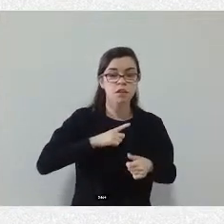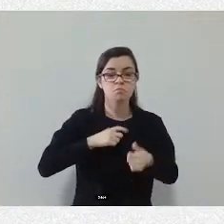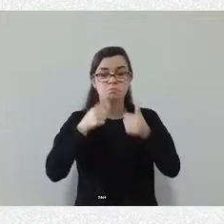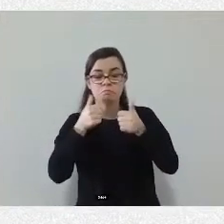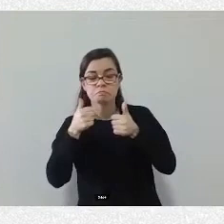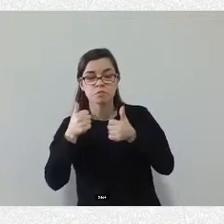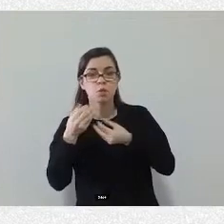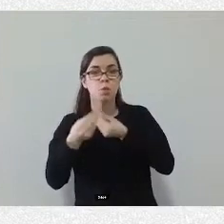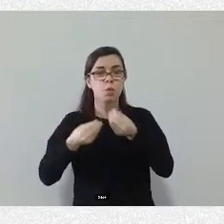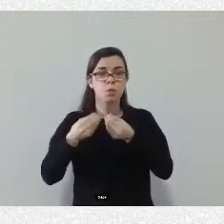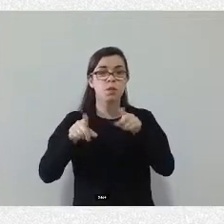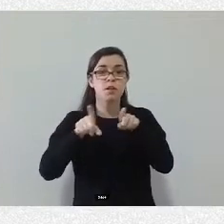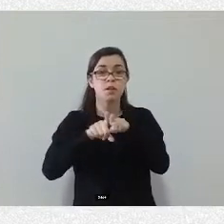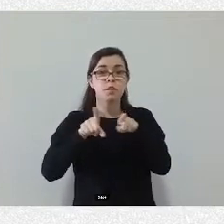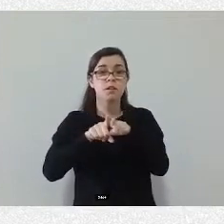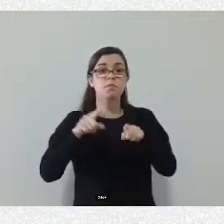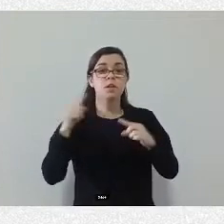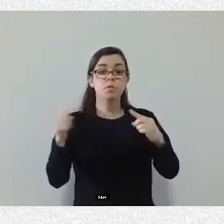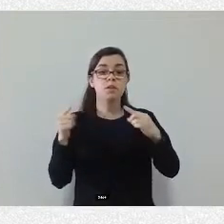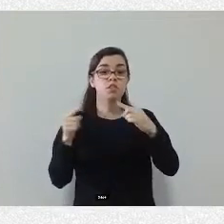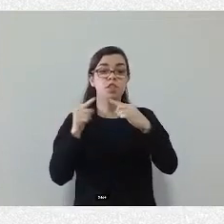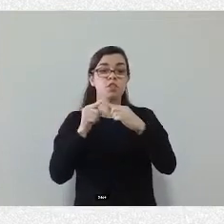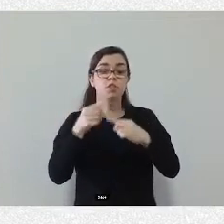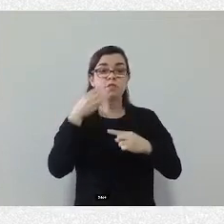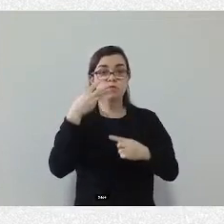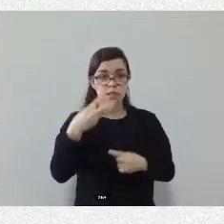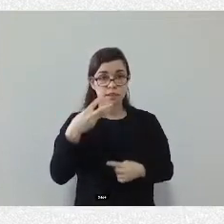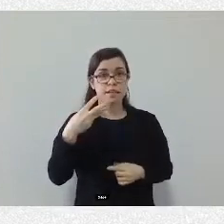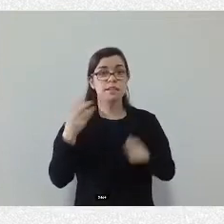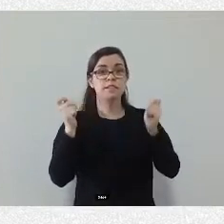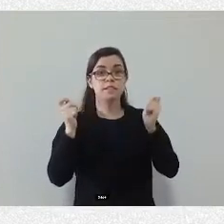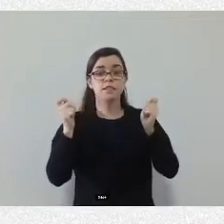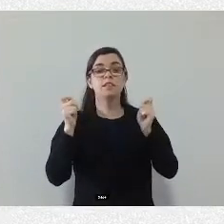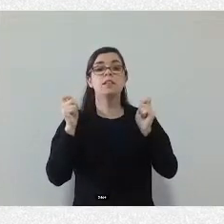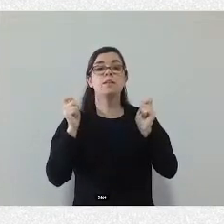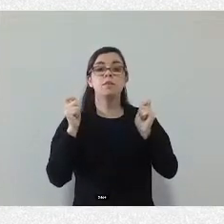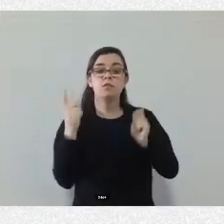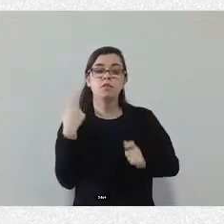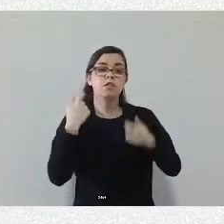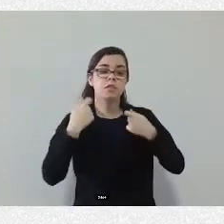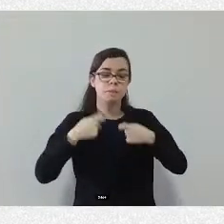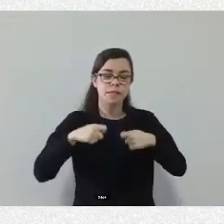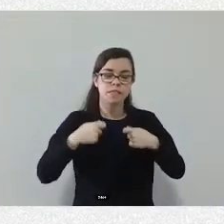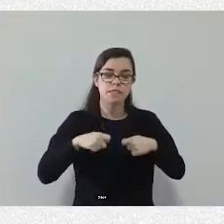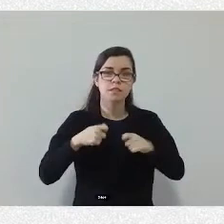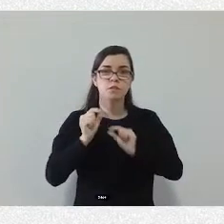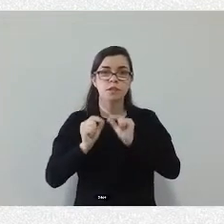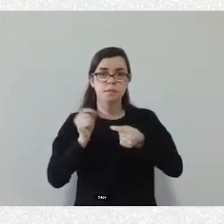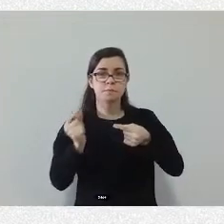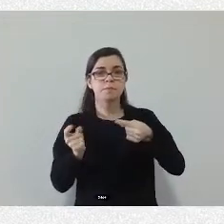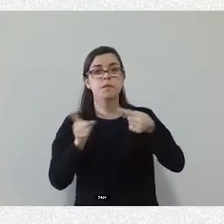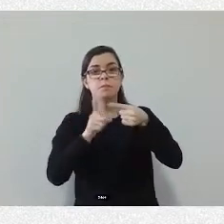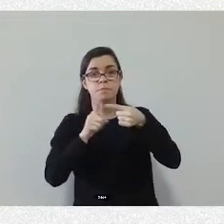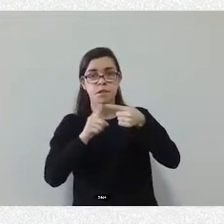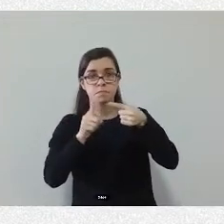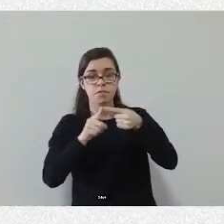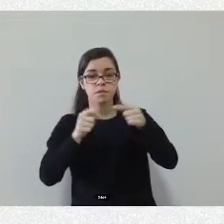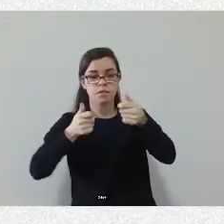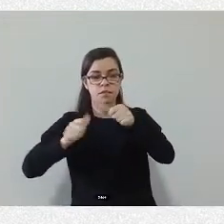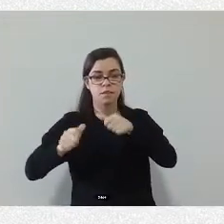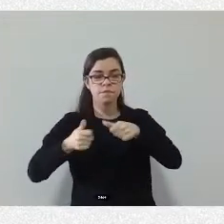uma iniciativa como essa, que é esse estudo, né, de mundo real realizado na cidade de Toledo. A primeira delas é a avaliação